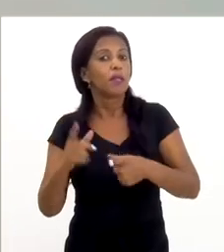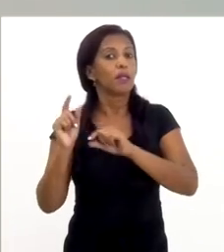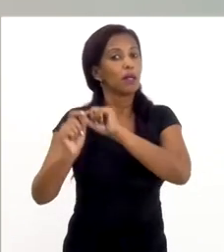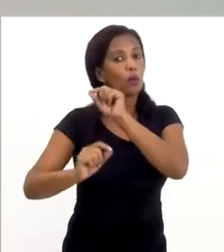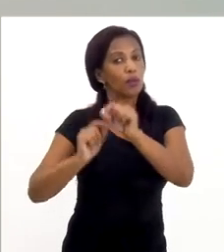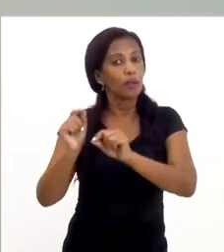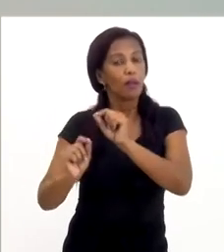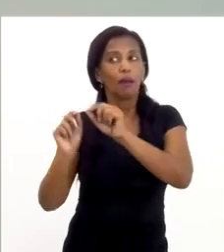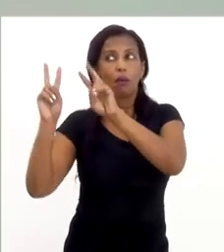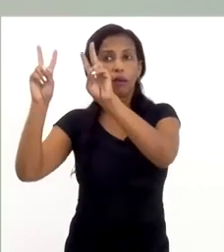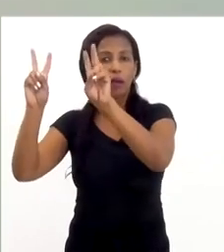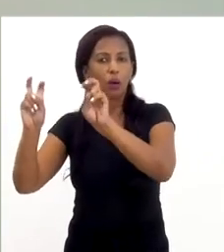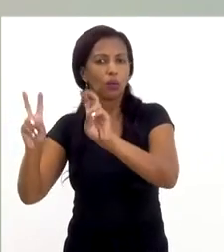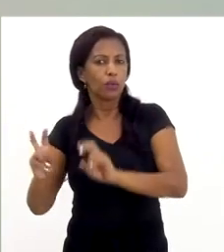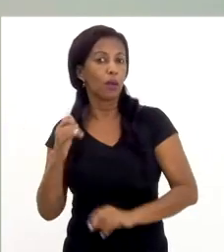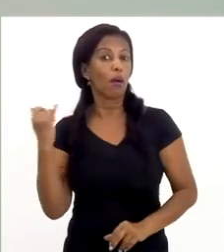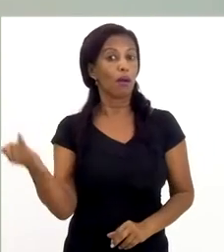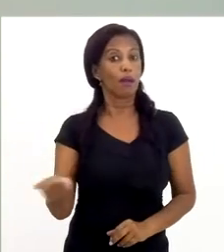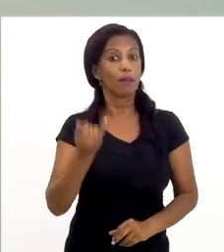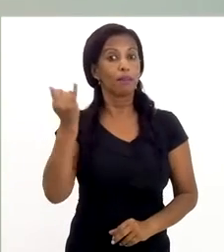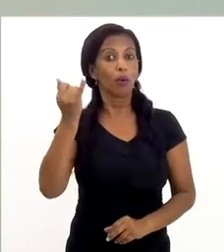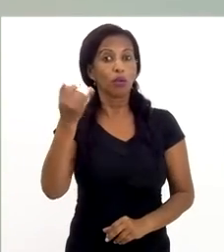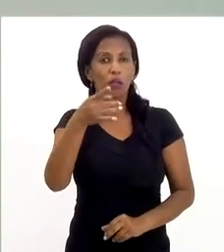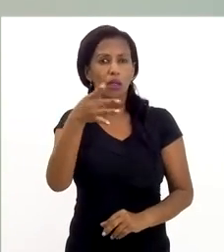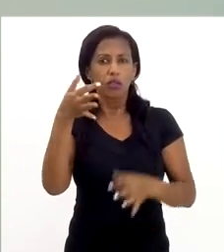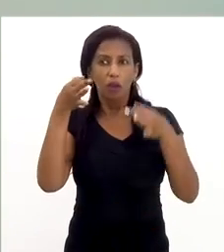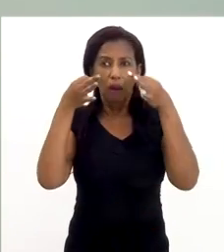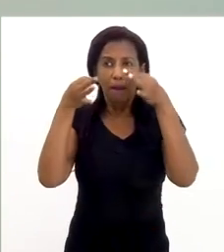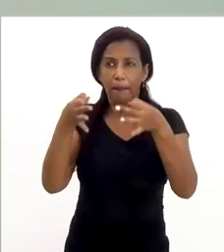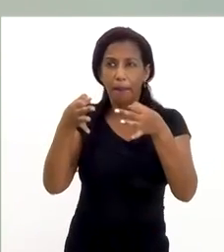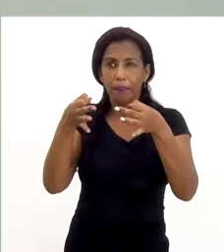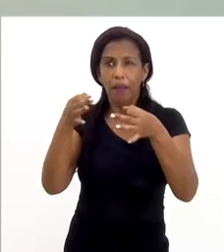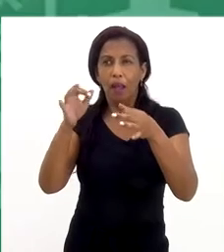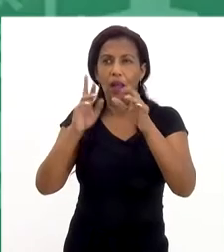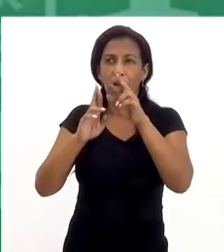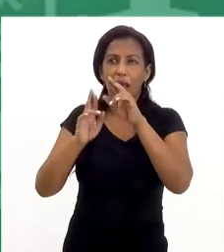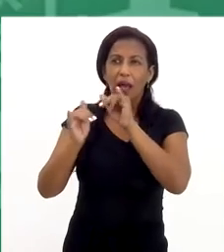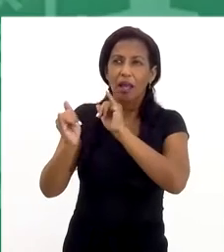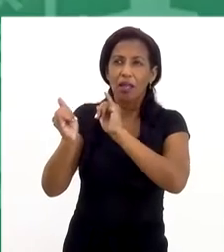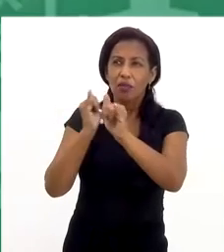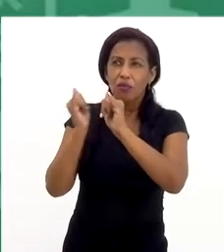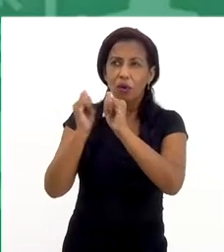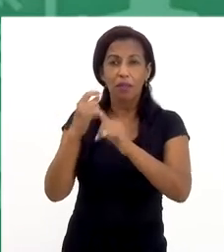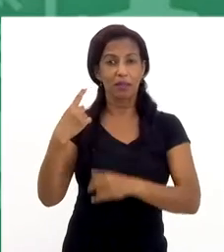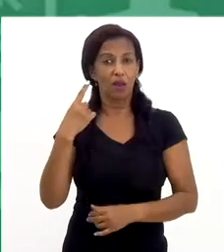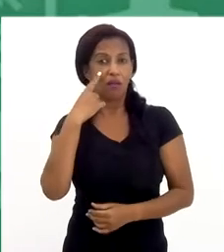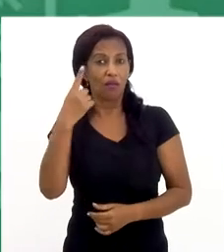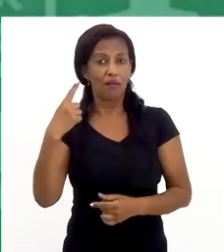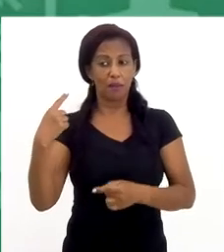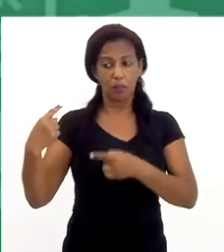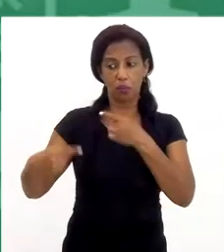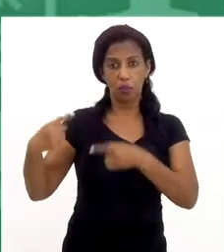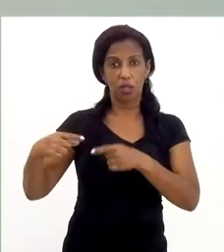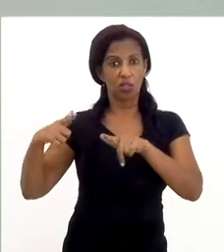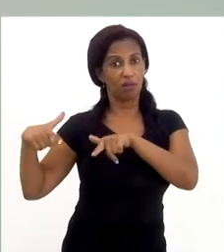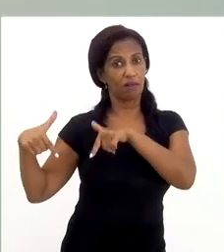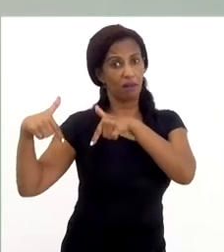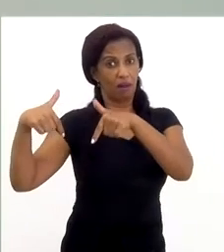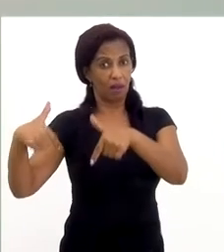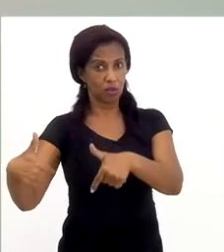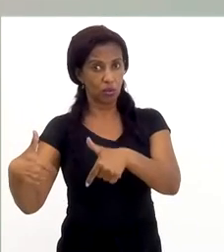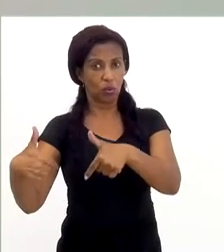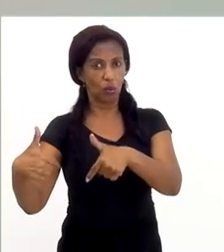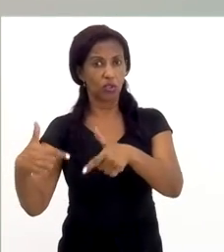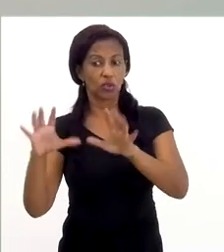é a pesquisa os temas abordados é importância deles prestarem essa informação que ele vai virar políticas né a som e